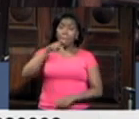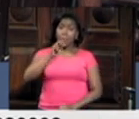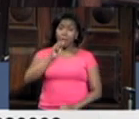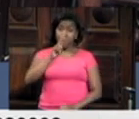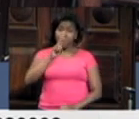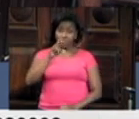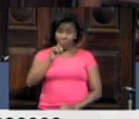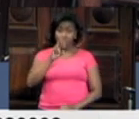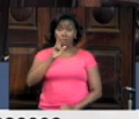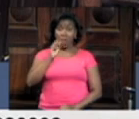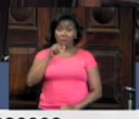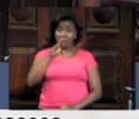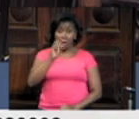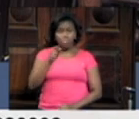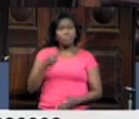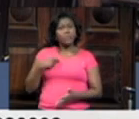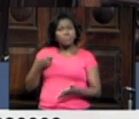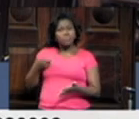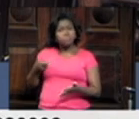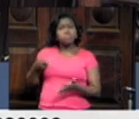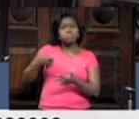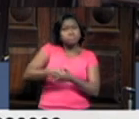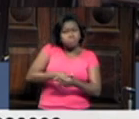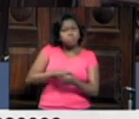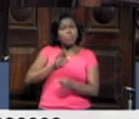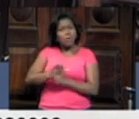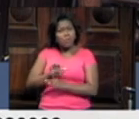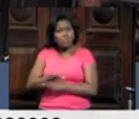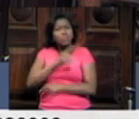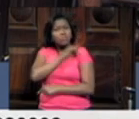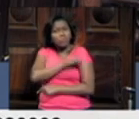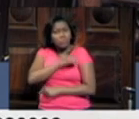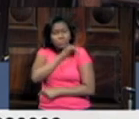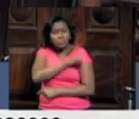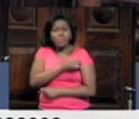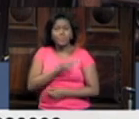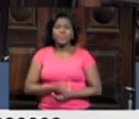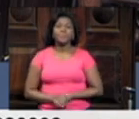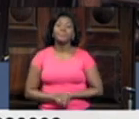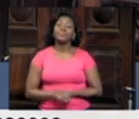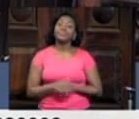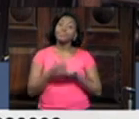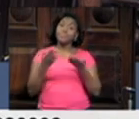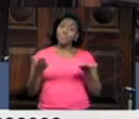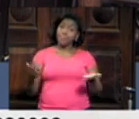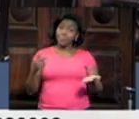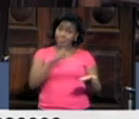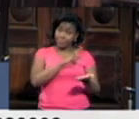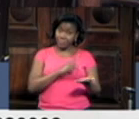defensor árduo do povo do Rio de Janeiro, em especial da cidade de Teresópolis. Senhor presidente,